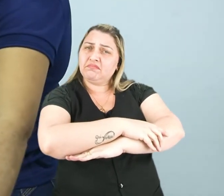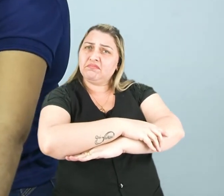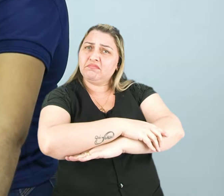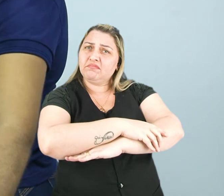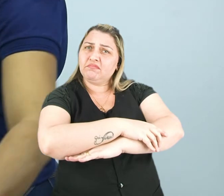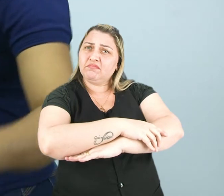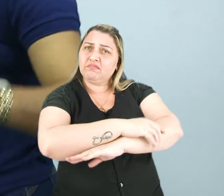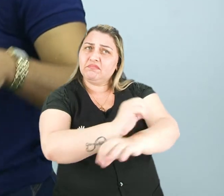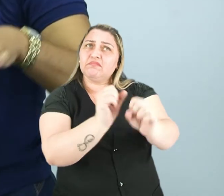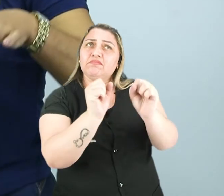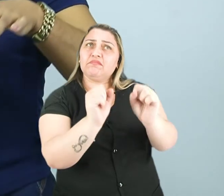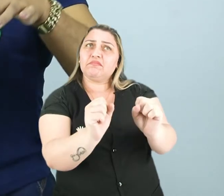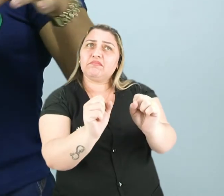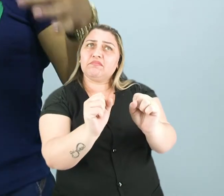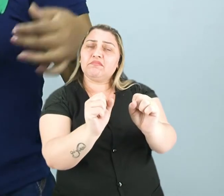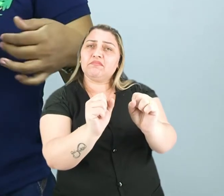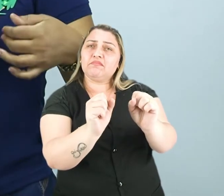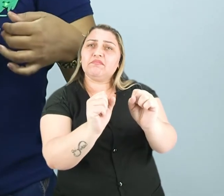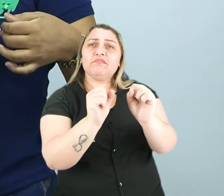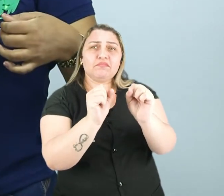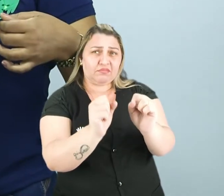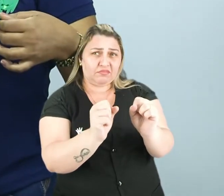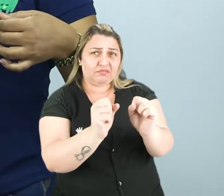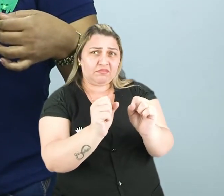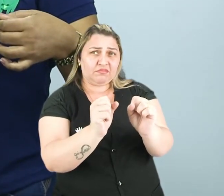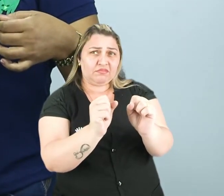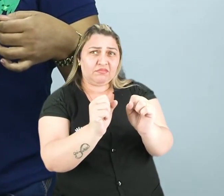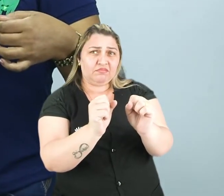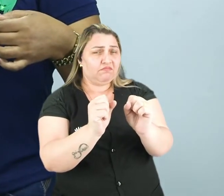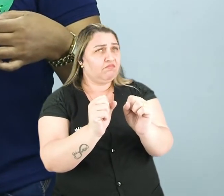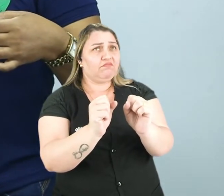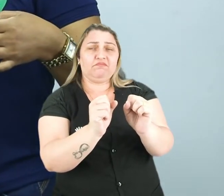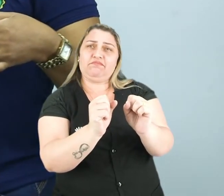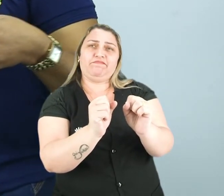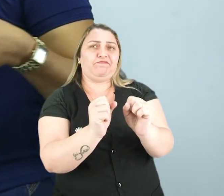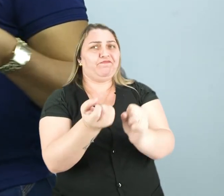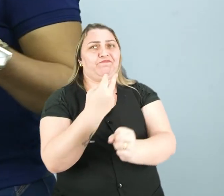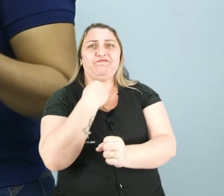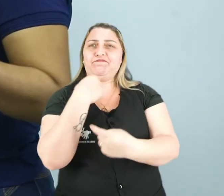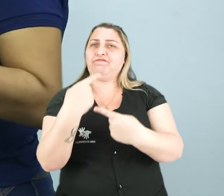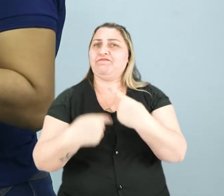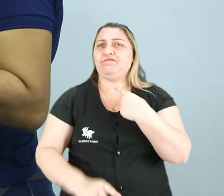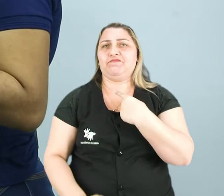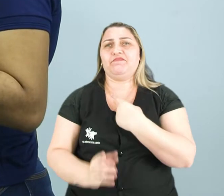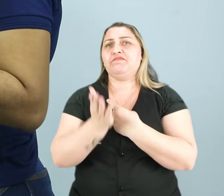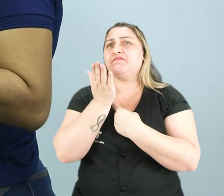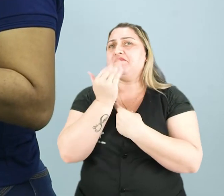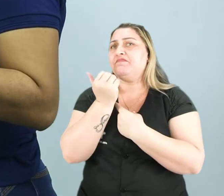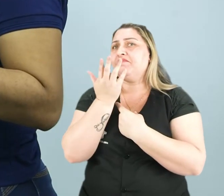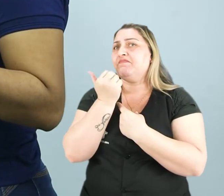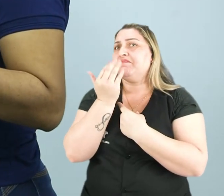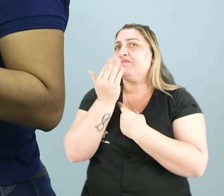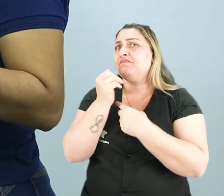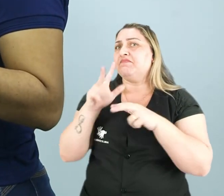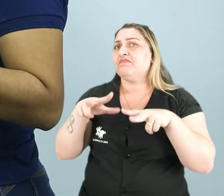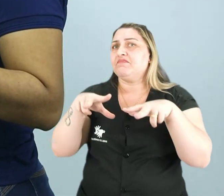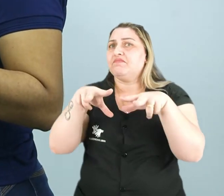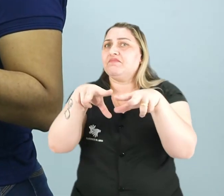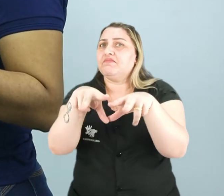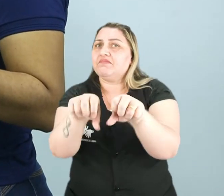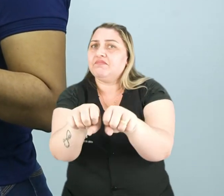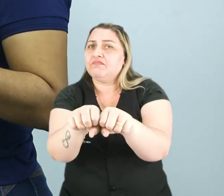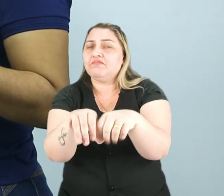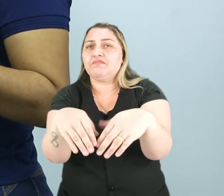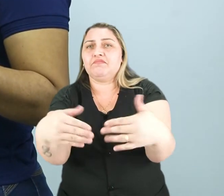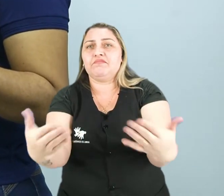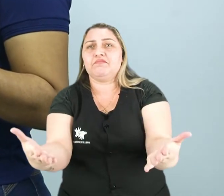sapinho aqui? Posso? Não, não é mesmo? Porque ele vai se alimentar de gafanhotos,